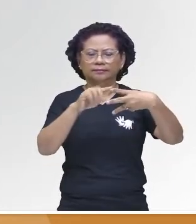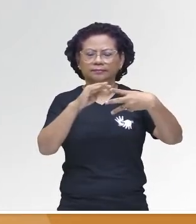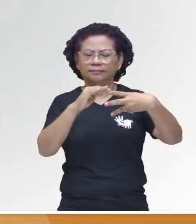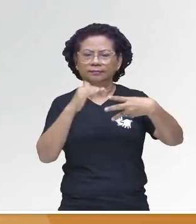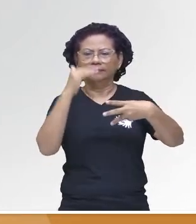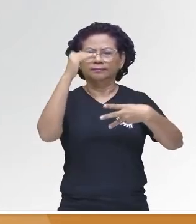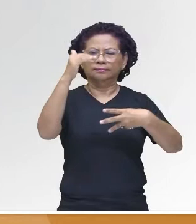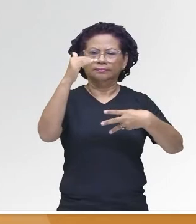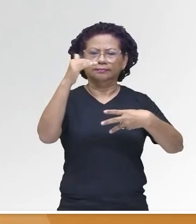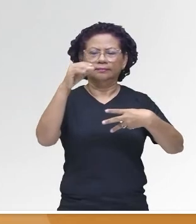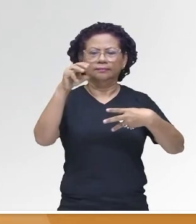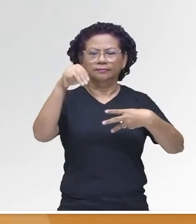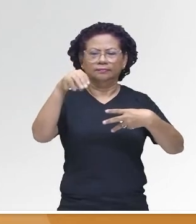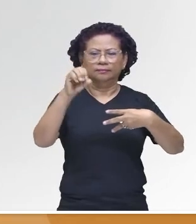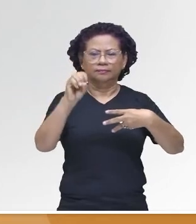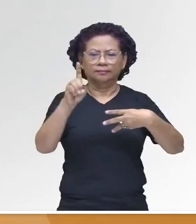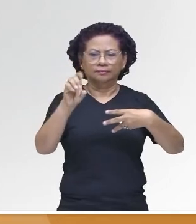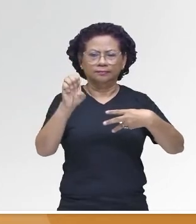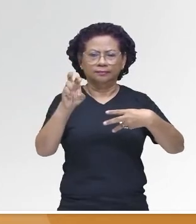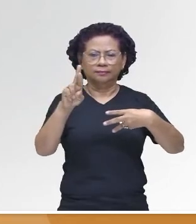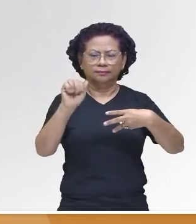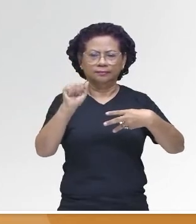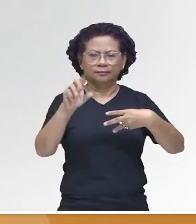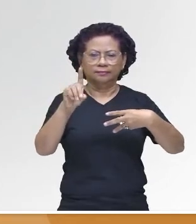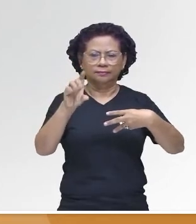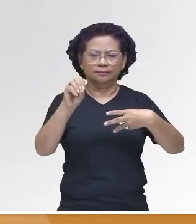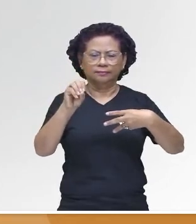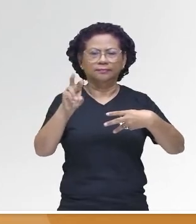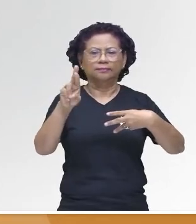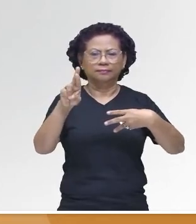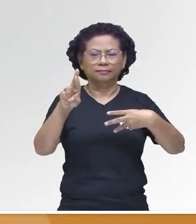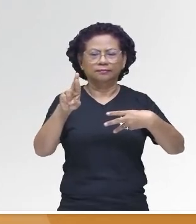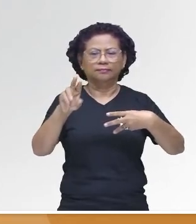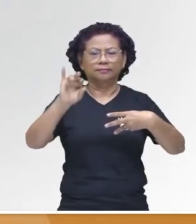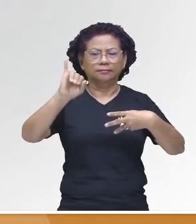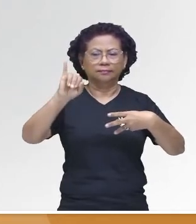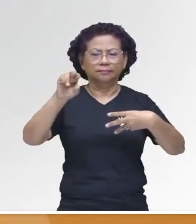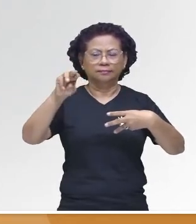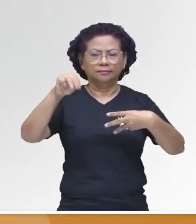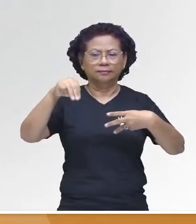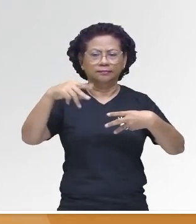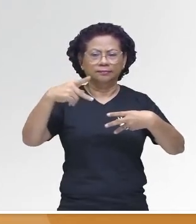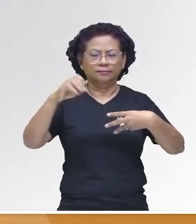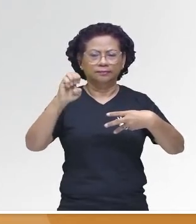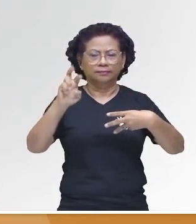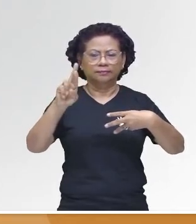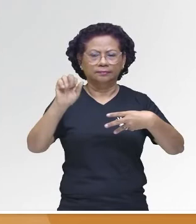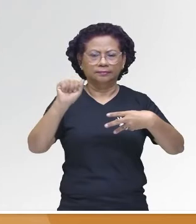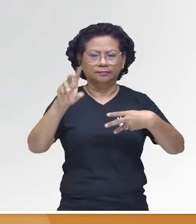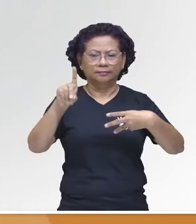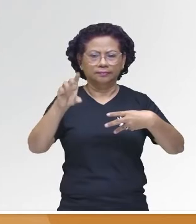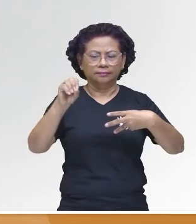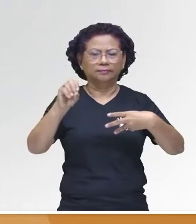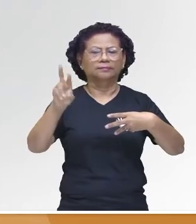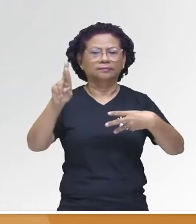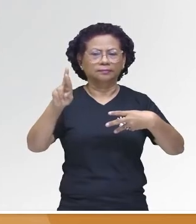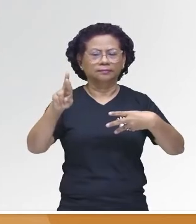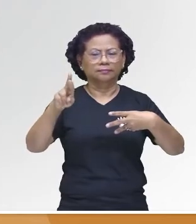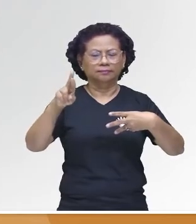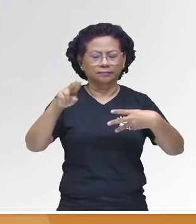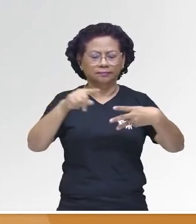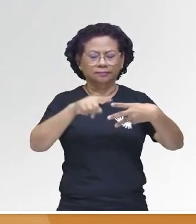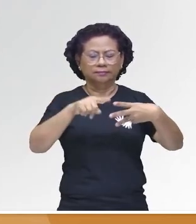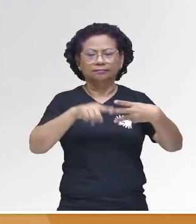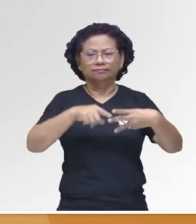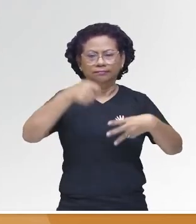poder moderador, ou seja, o imperador ele mandava nos 3 poderes. Atualmente, esses 3 poderes, o